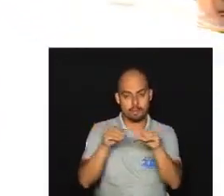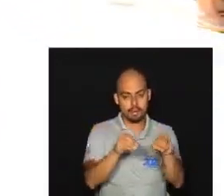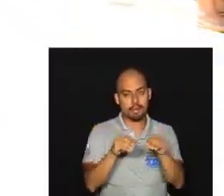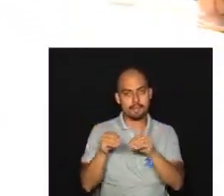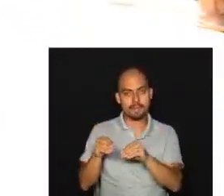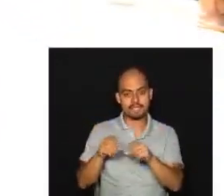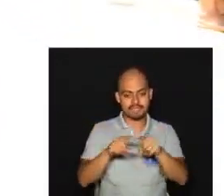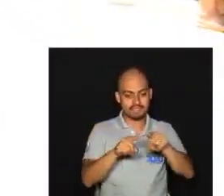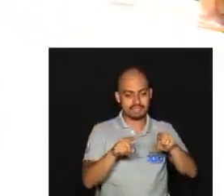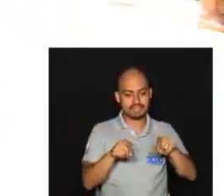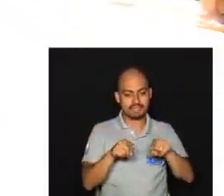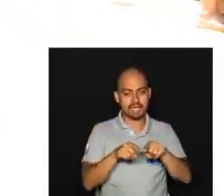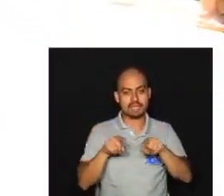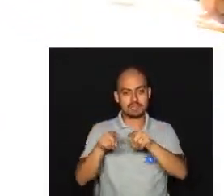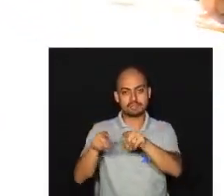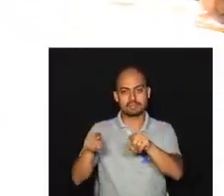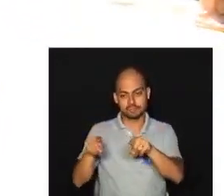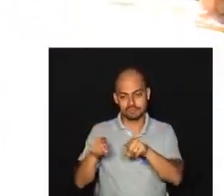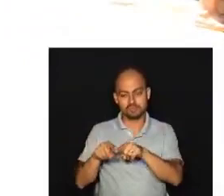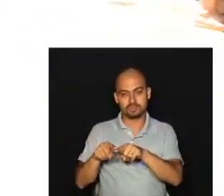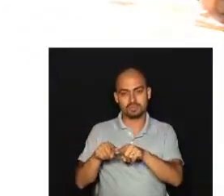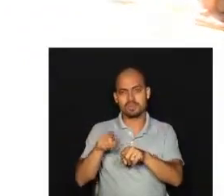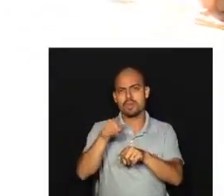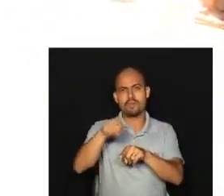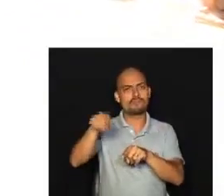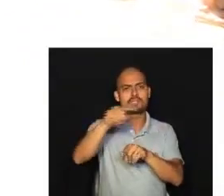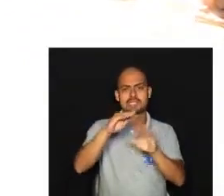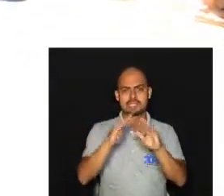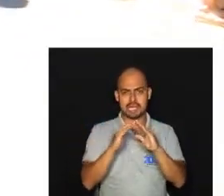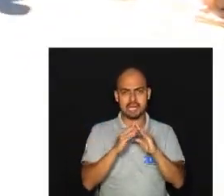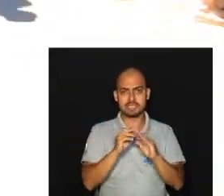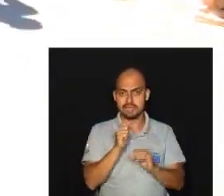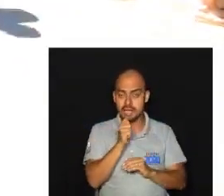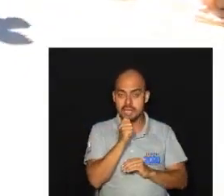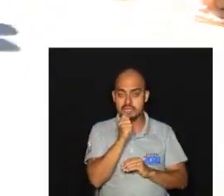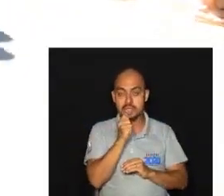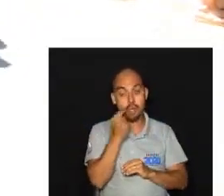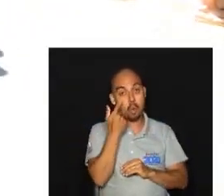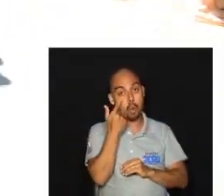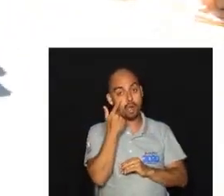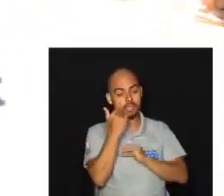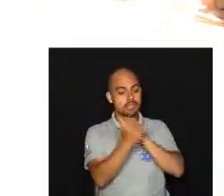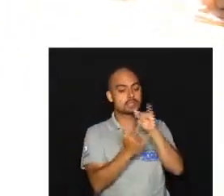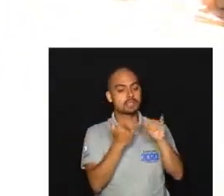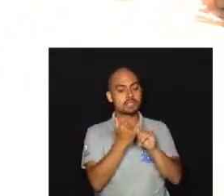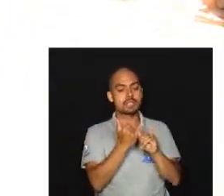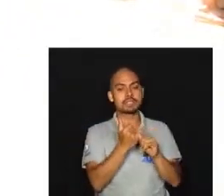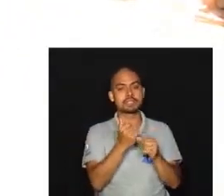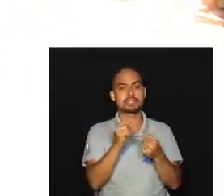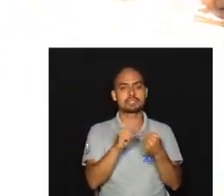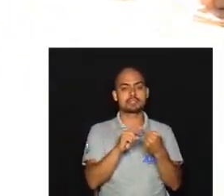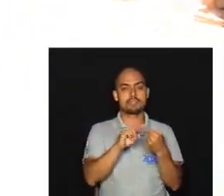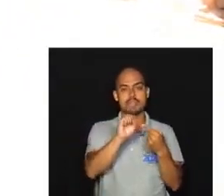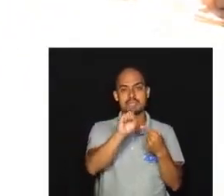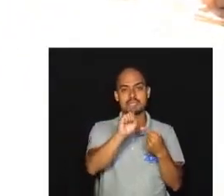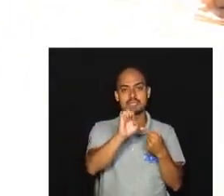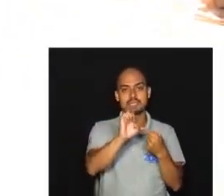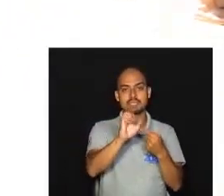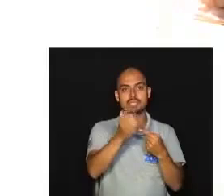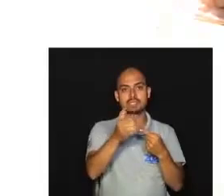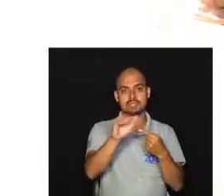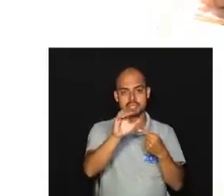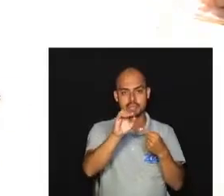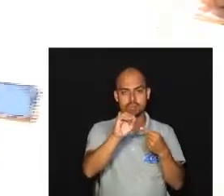de votação. Então você que não saiu aí de casa, dá uma conferida qual é o número da sua sessão, se mudou ou